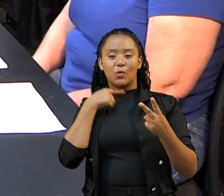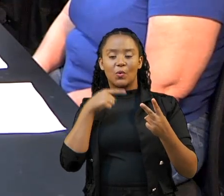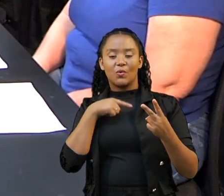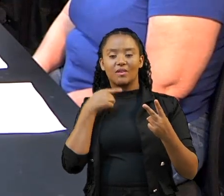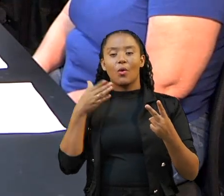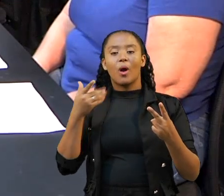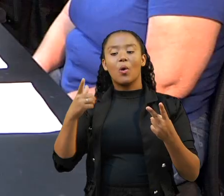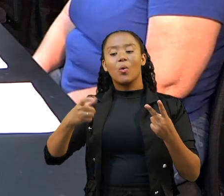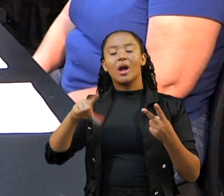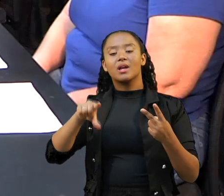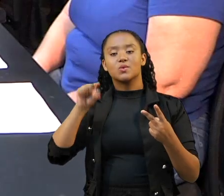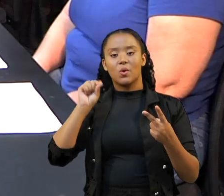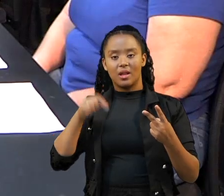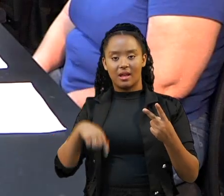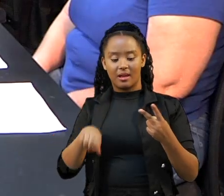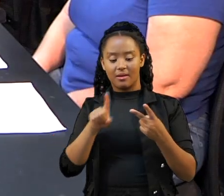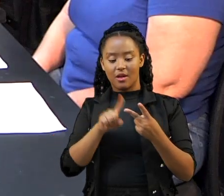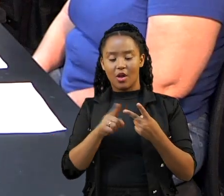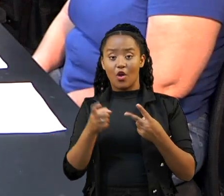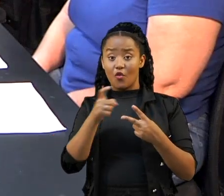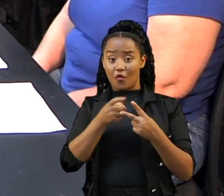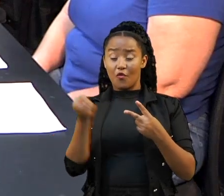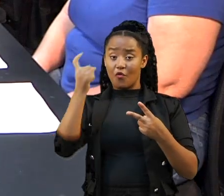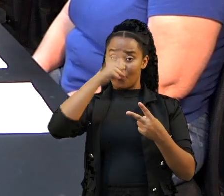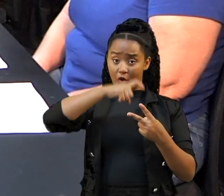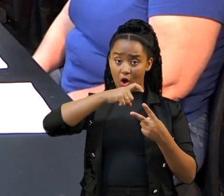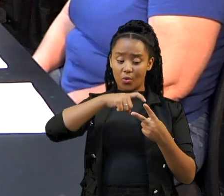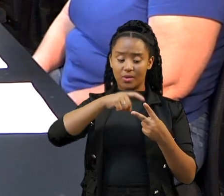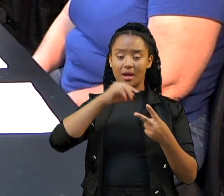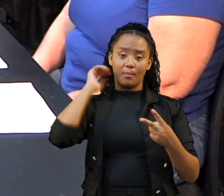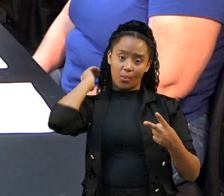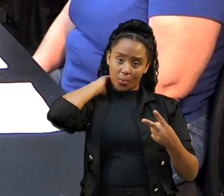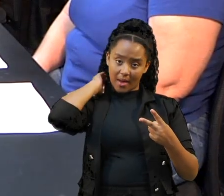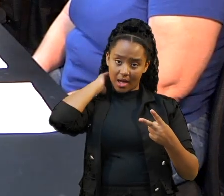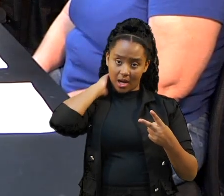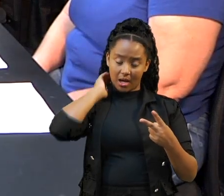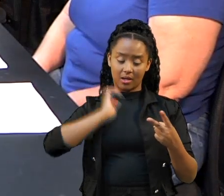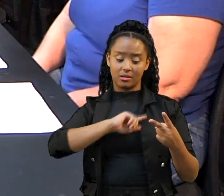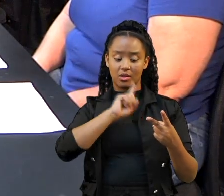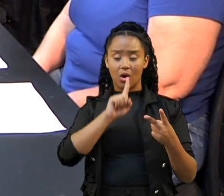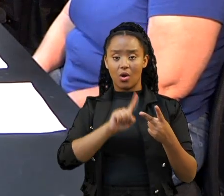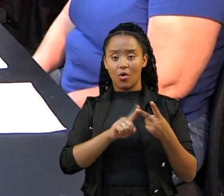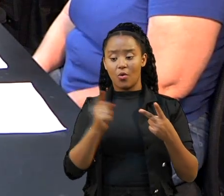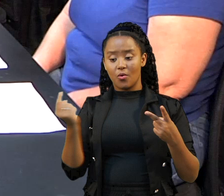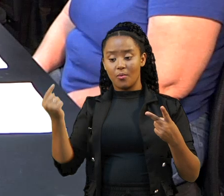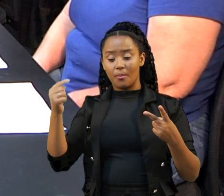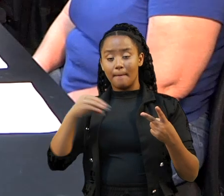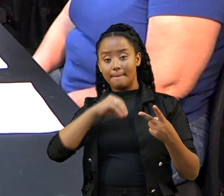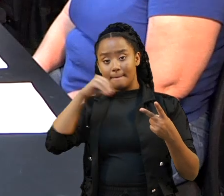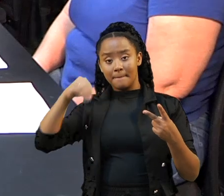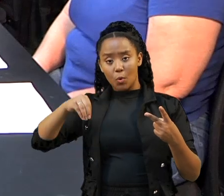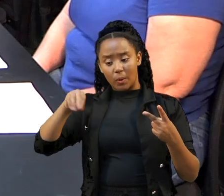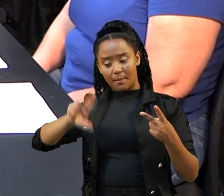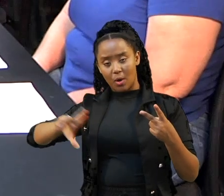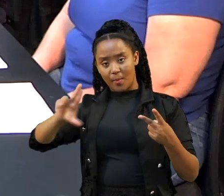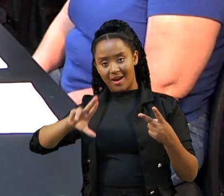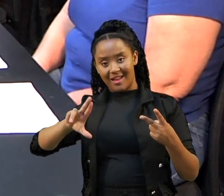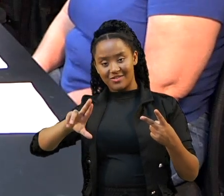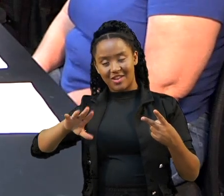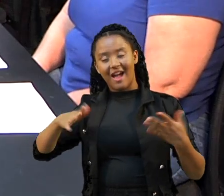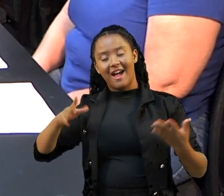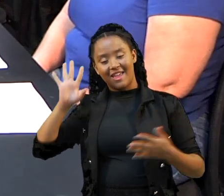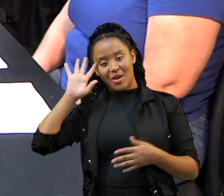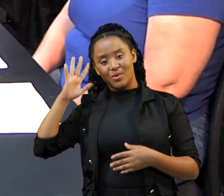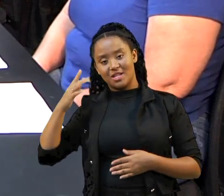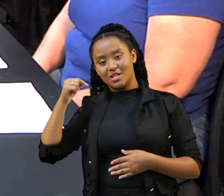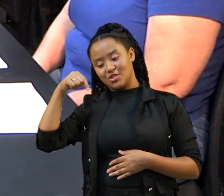Uberlândia, e voltar para o Pará, né, para a UFPA, e ficar com a minha família. E eu decidi vir para cá. Aí foi que eu vim